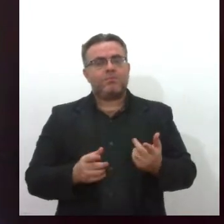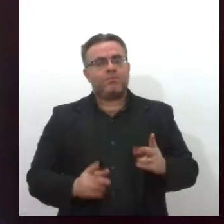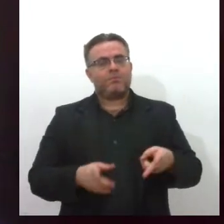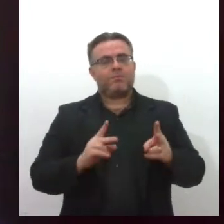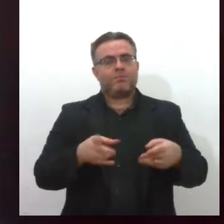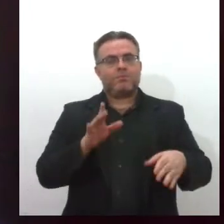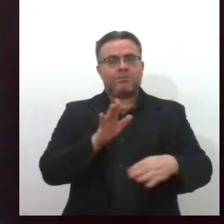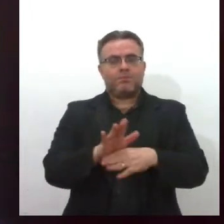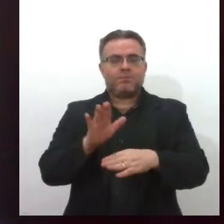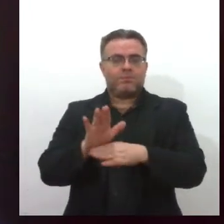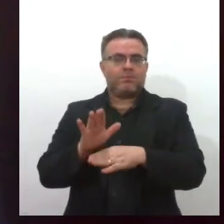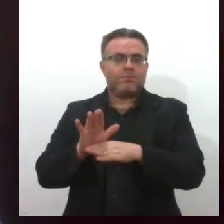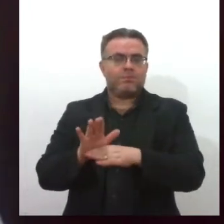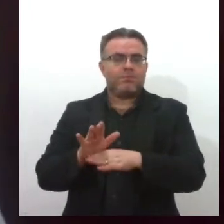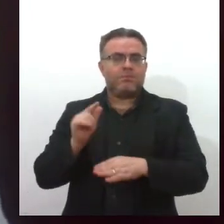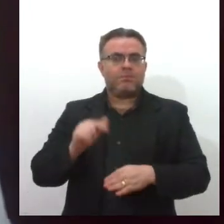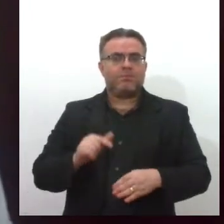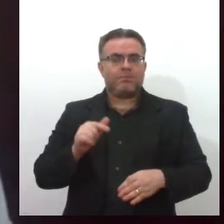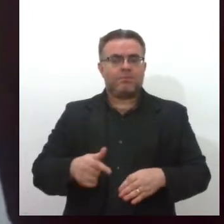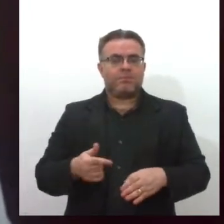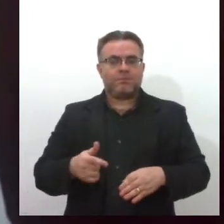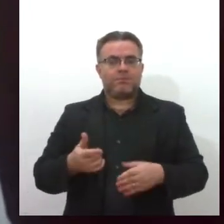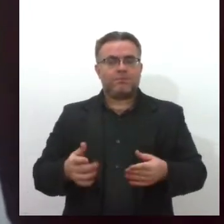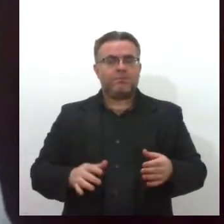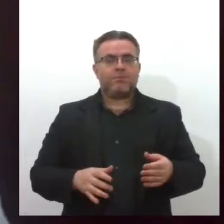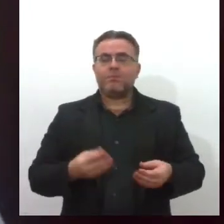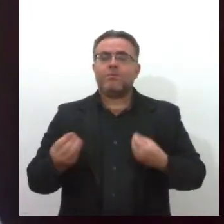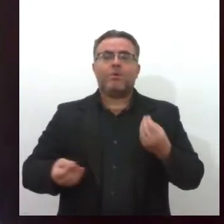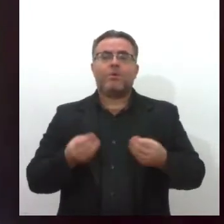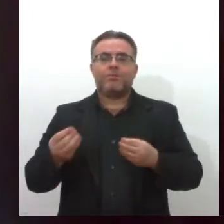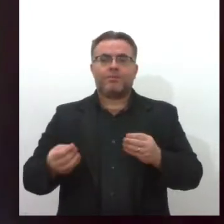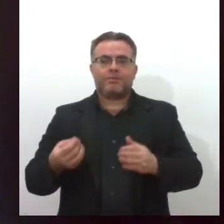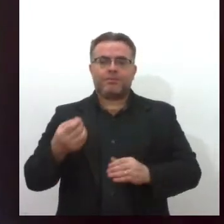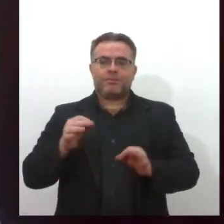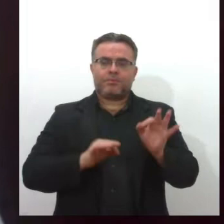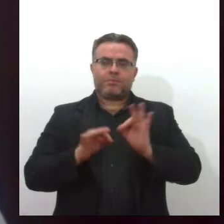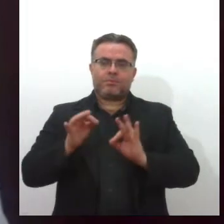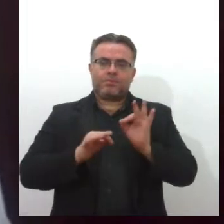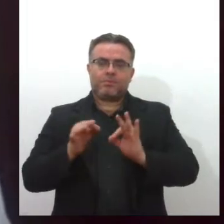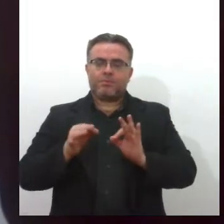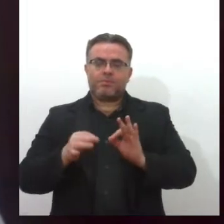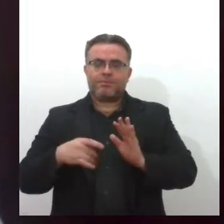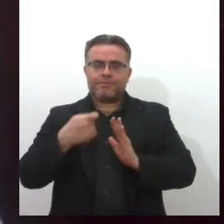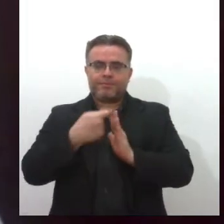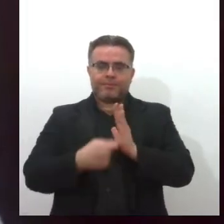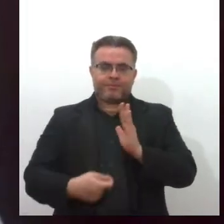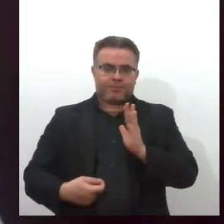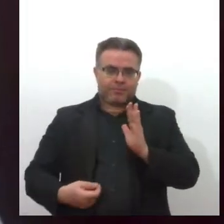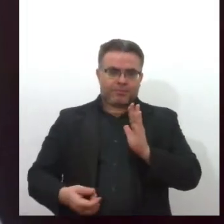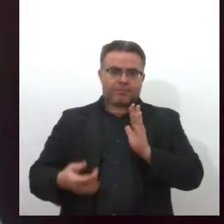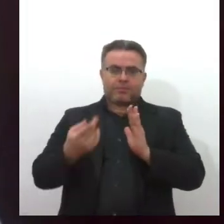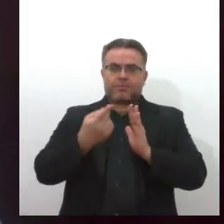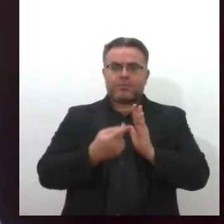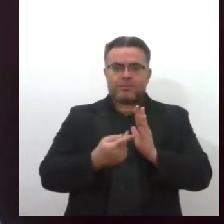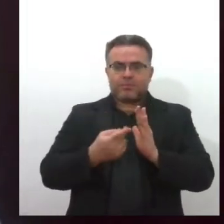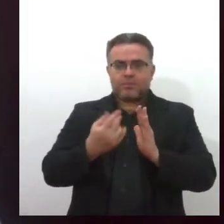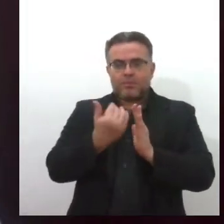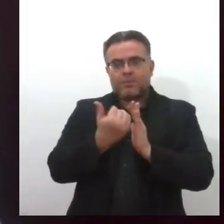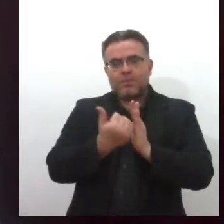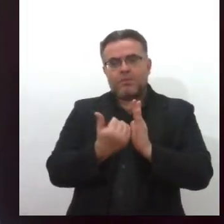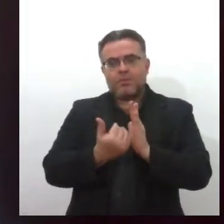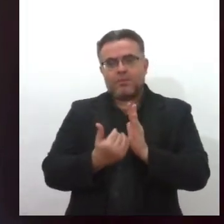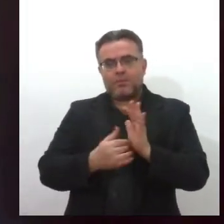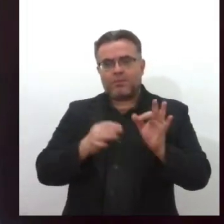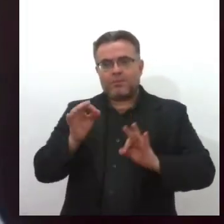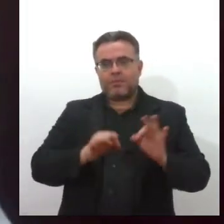ao Estado de Sergipe através da elaboração de um plano de desenvolvimento econômico sustentável, que é